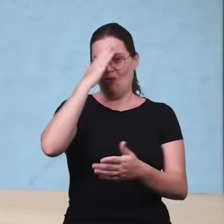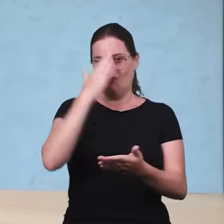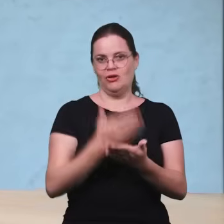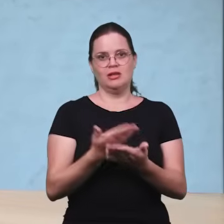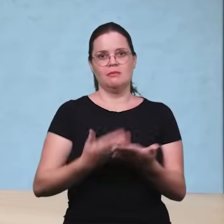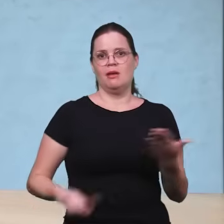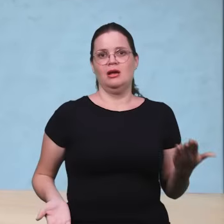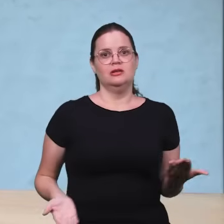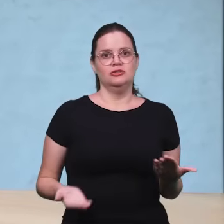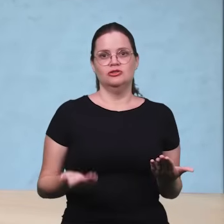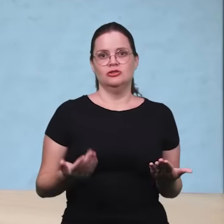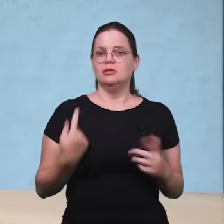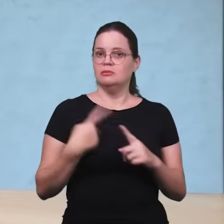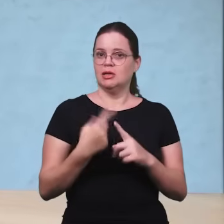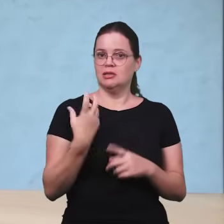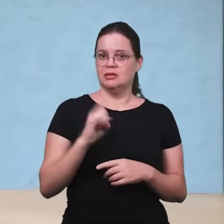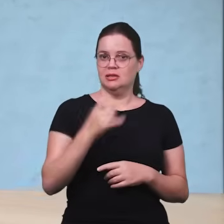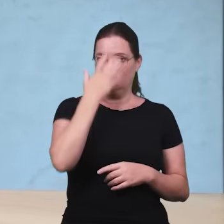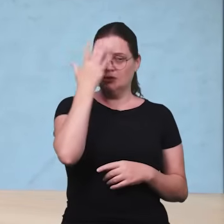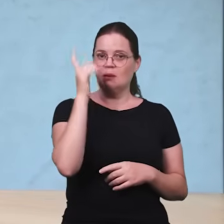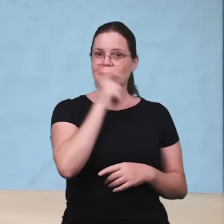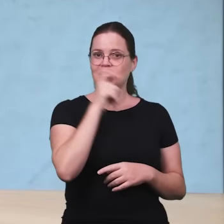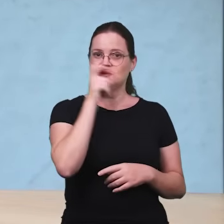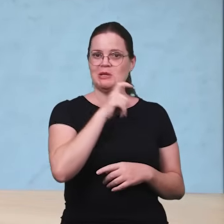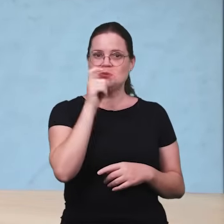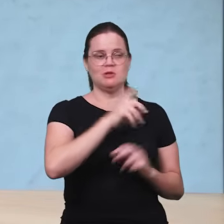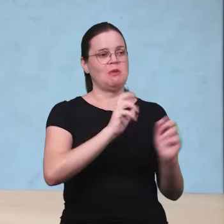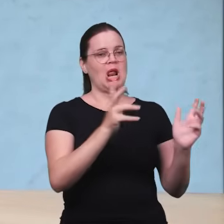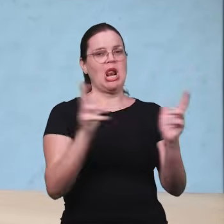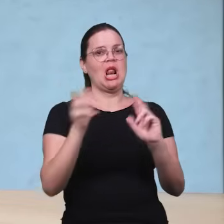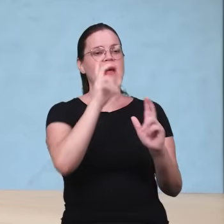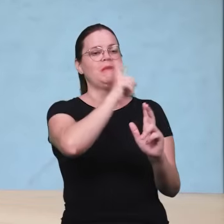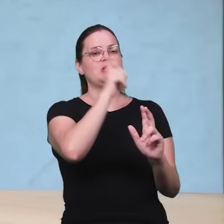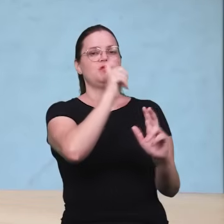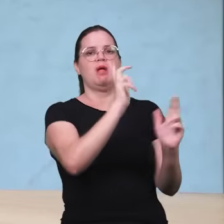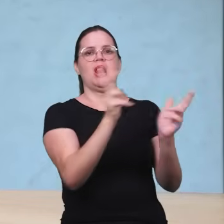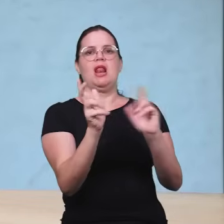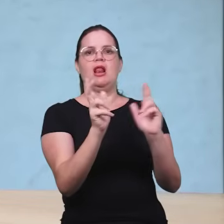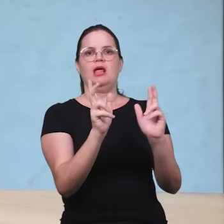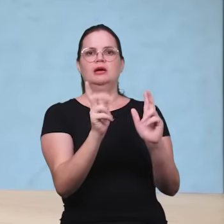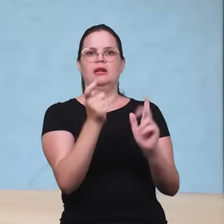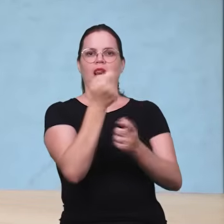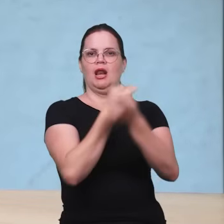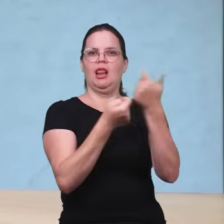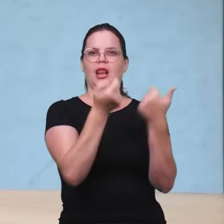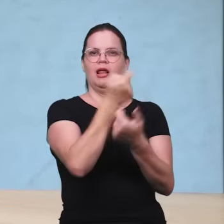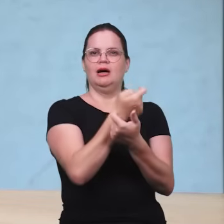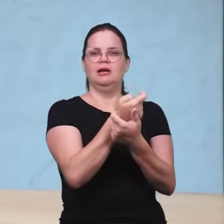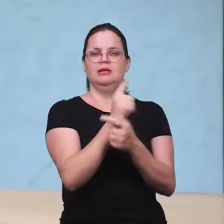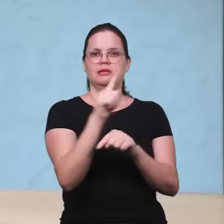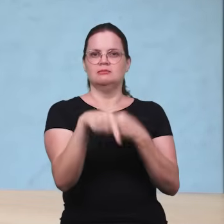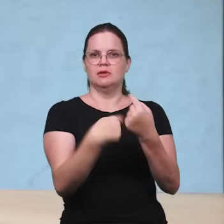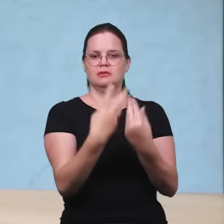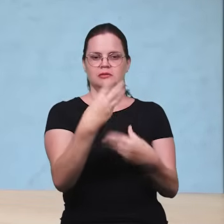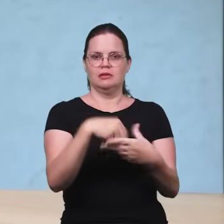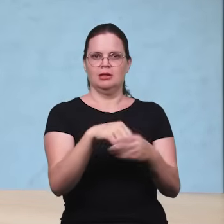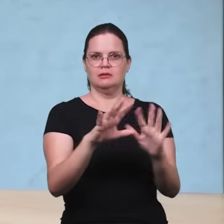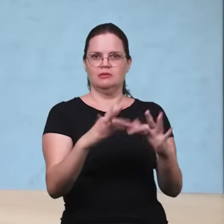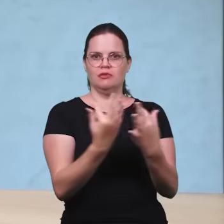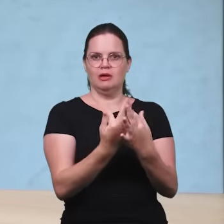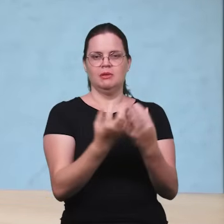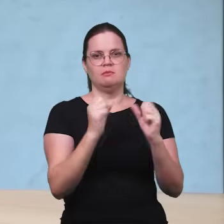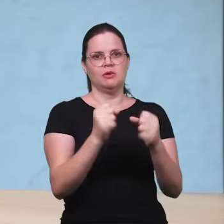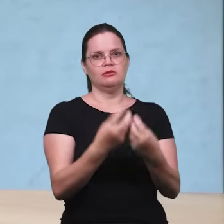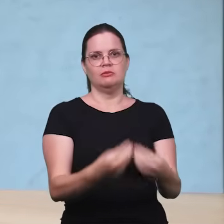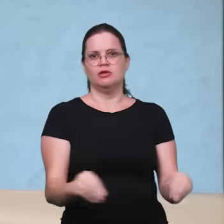os lábios enganosos, eles vão consequentemente trazer a perda de credibilidade entre os integrantes da